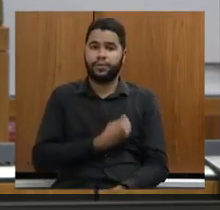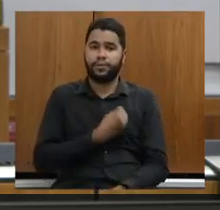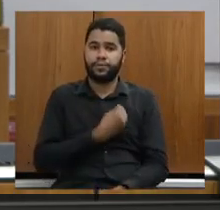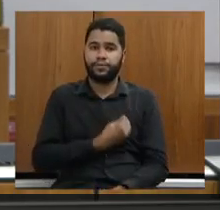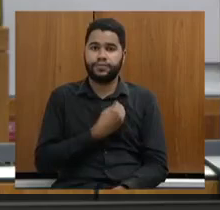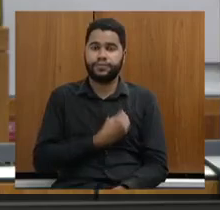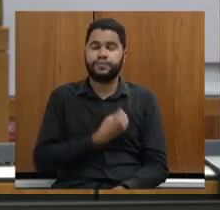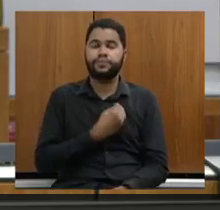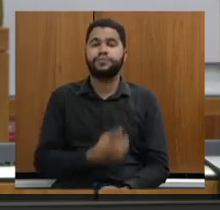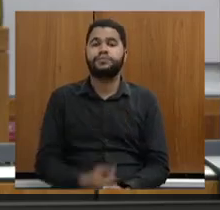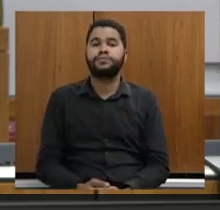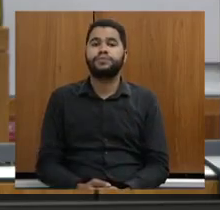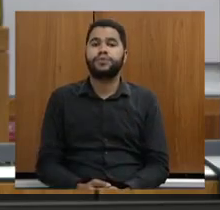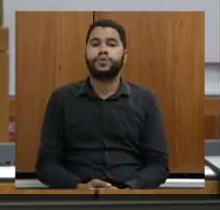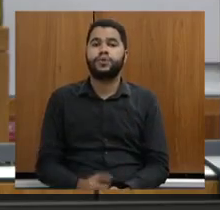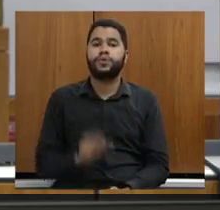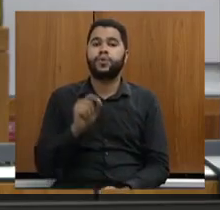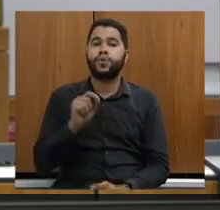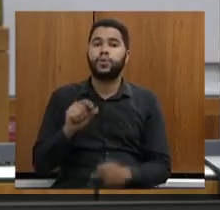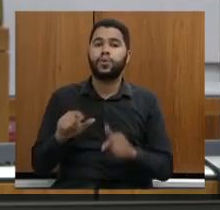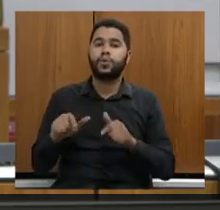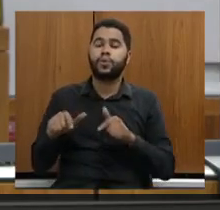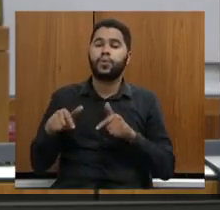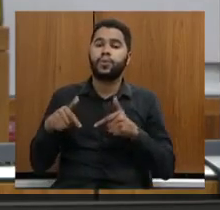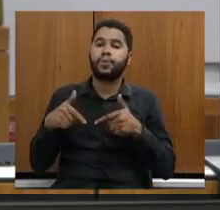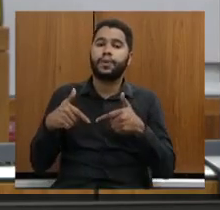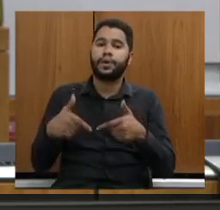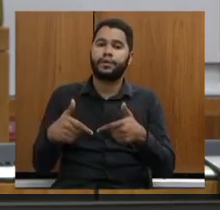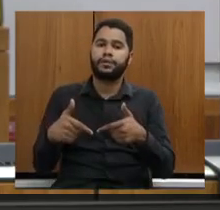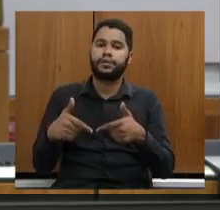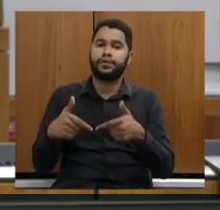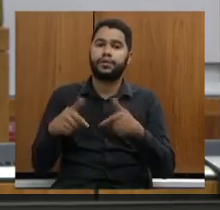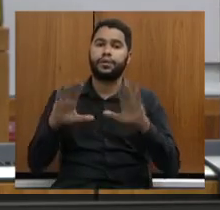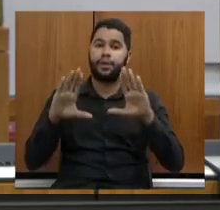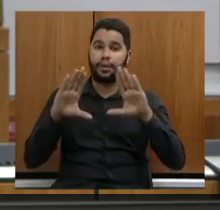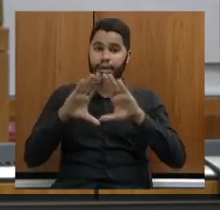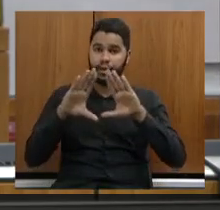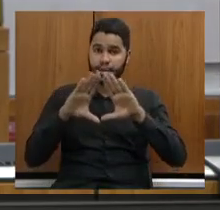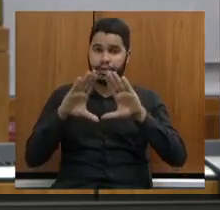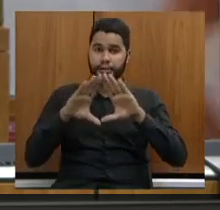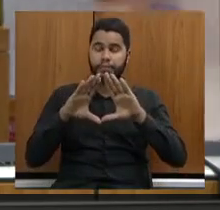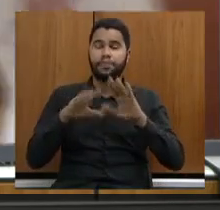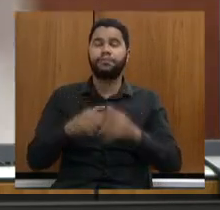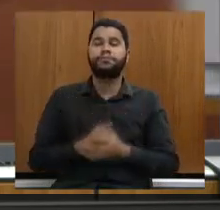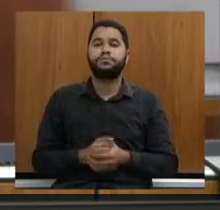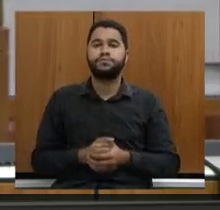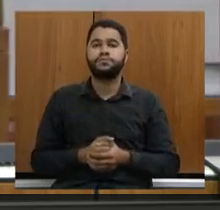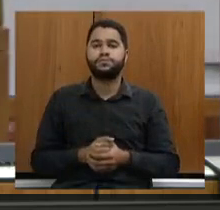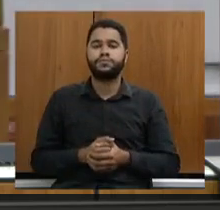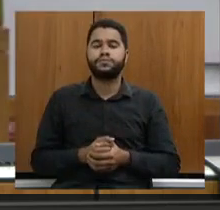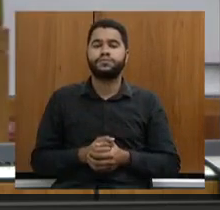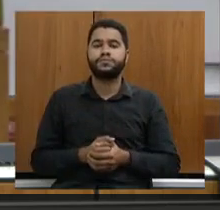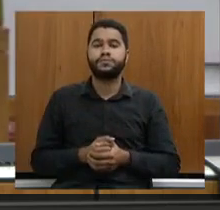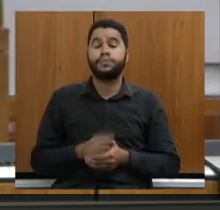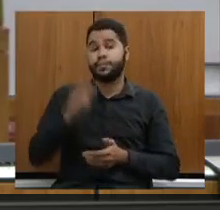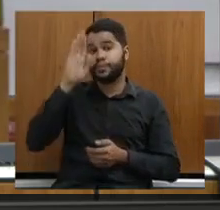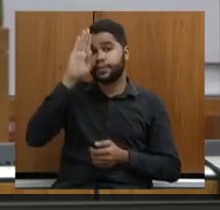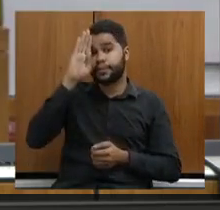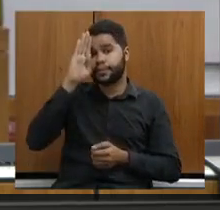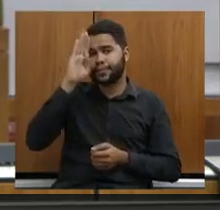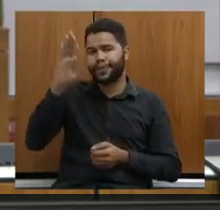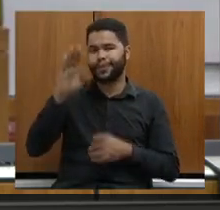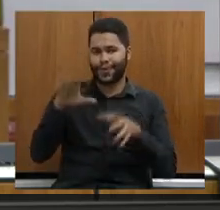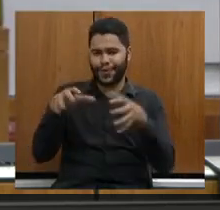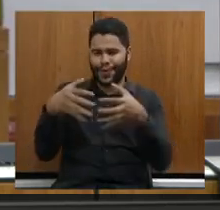é que foi um ação da Assembleia Legislativa da principalmente